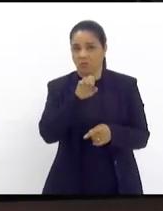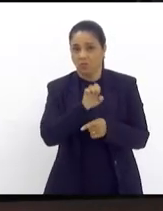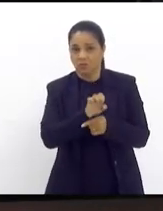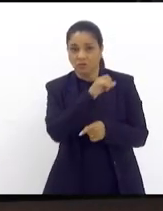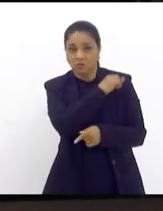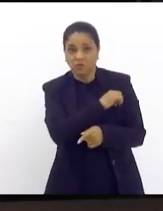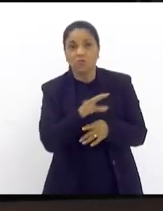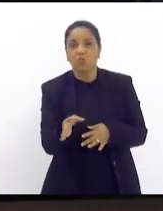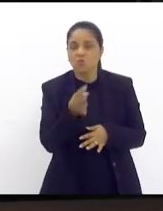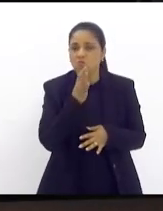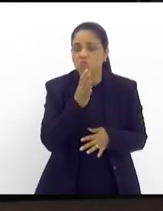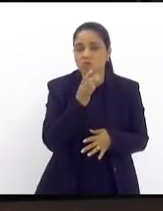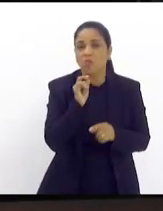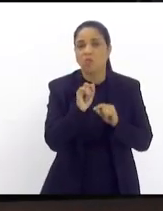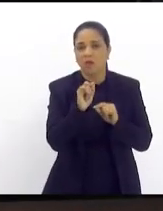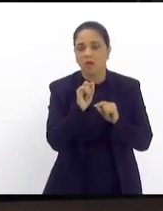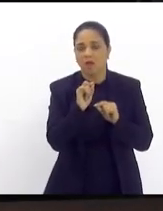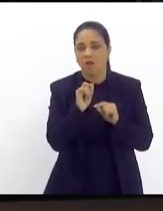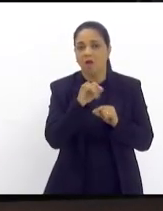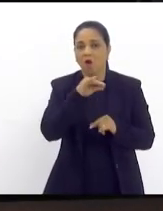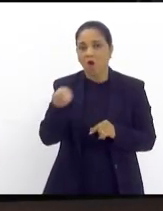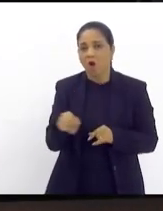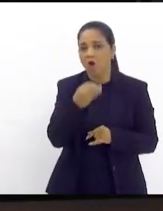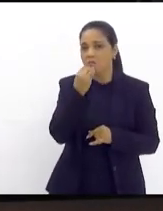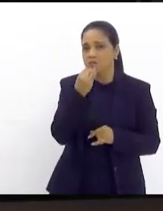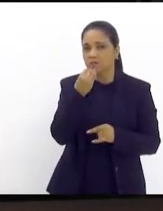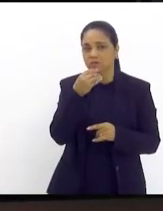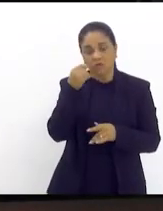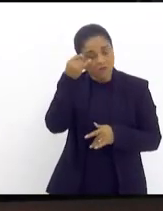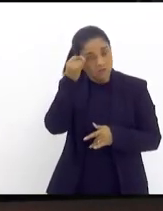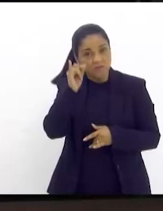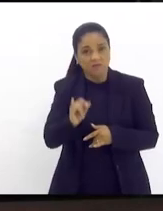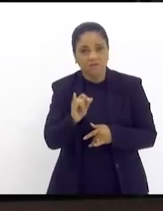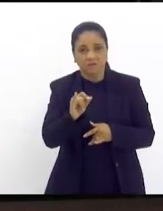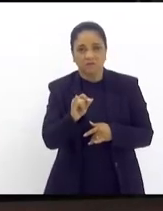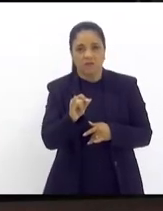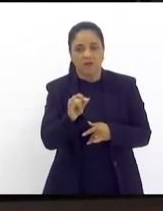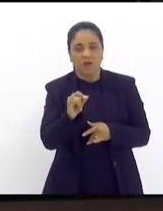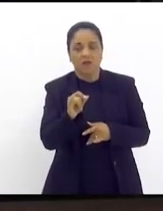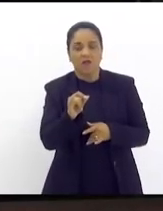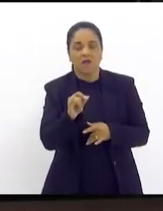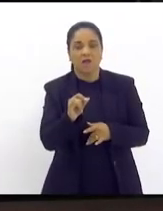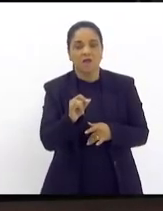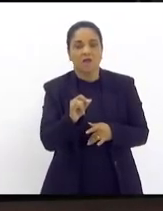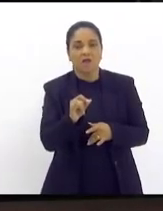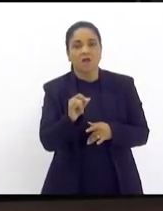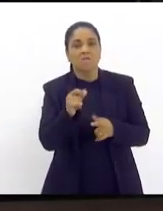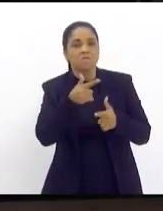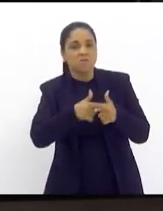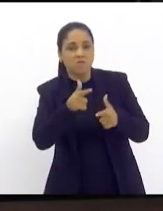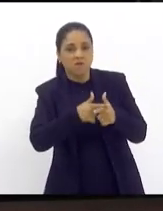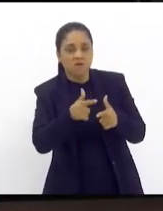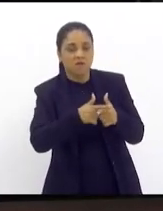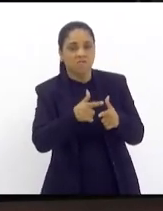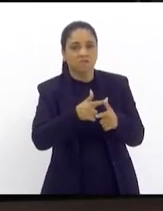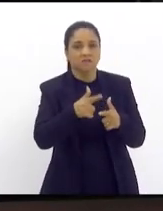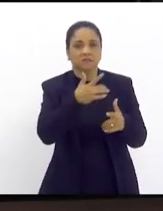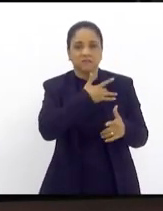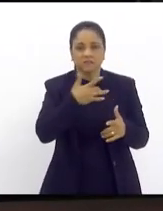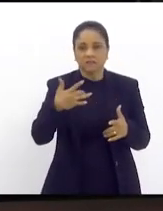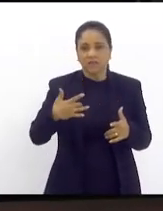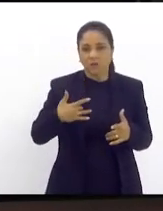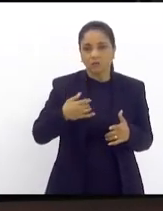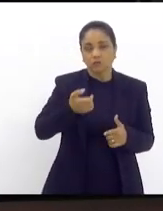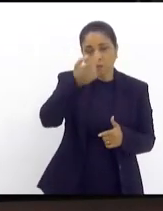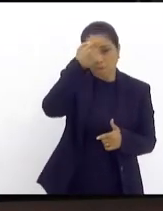na oportunidade de prever situações de saúde mental que podem levar a essa